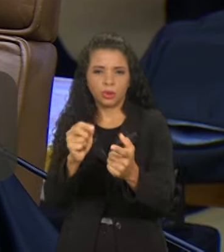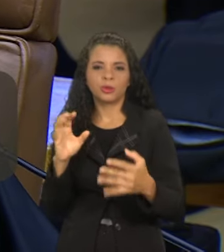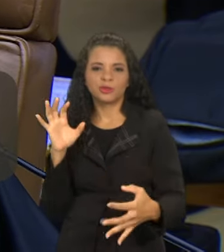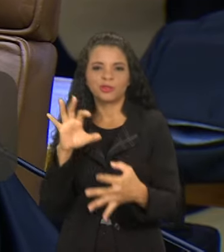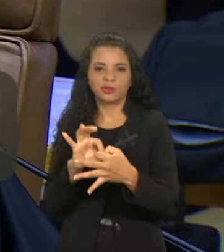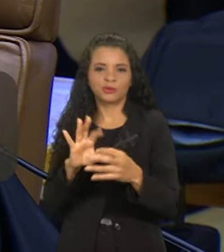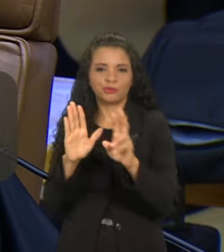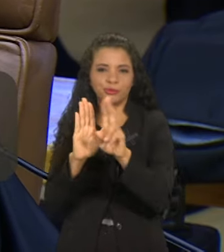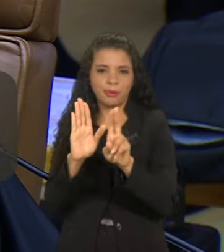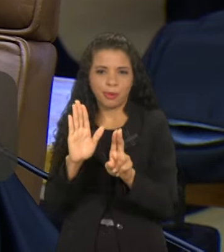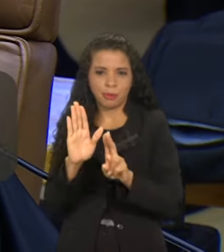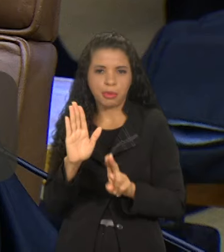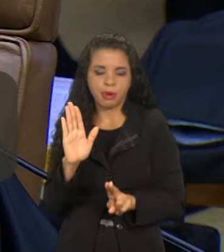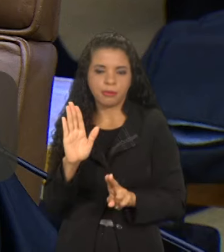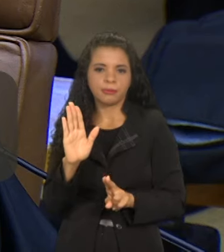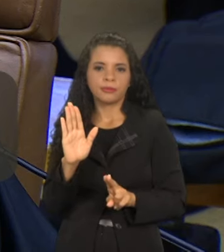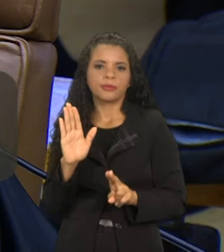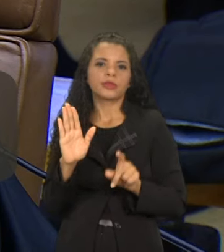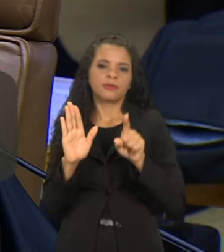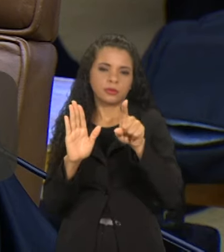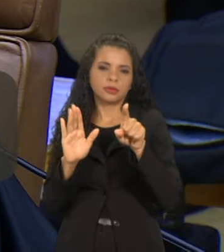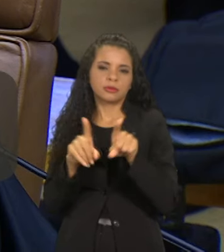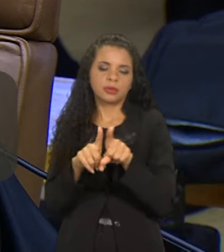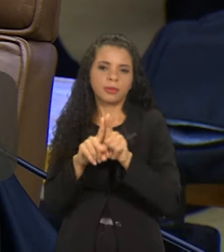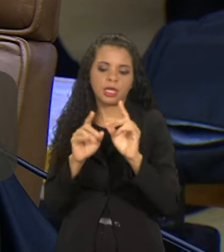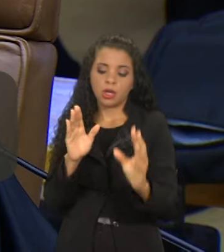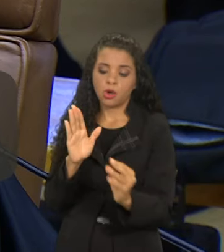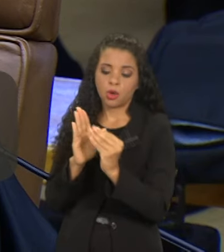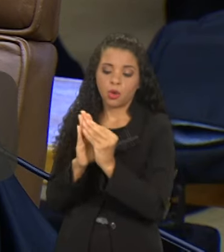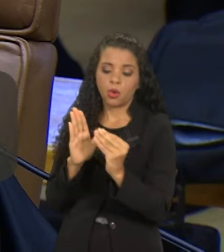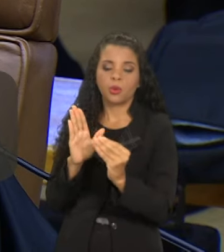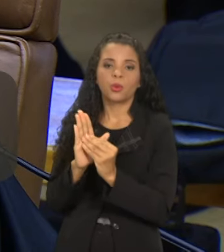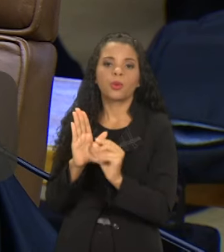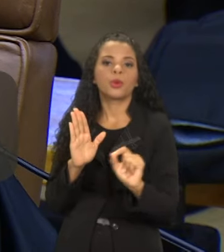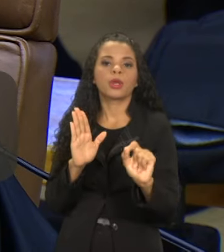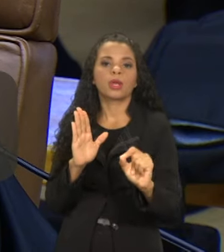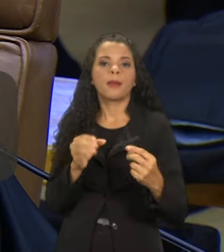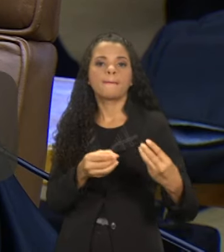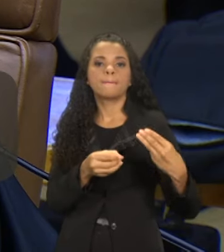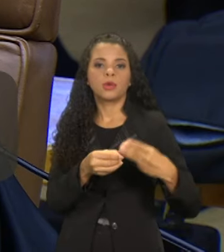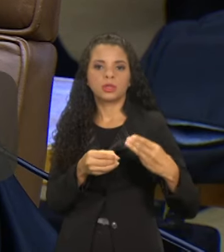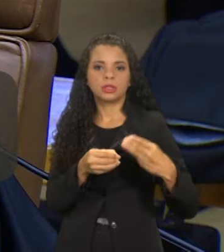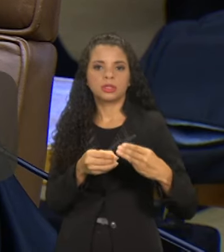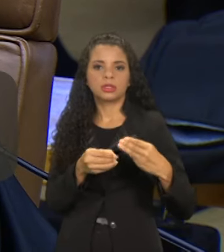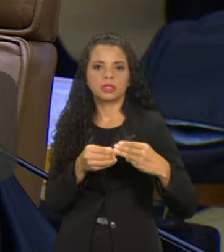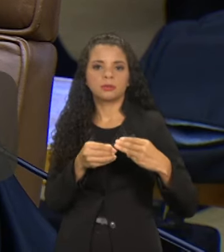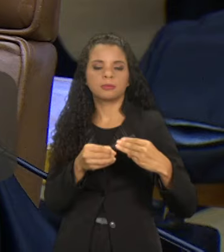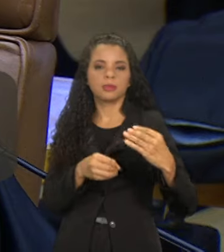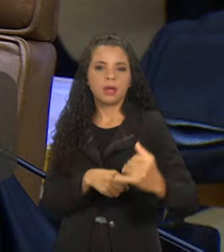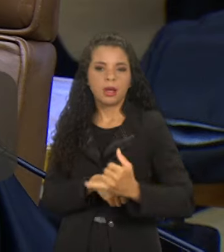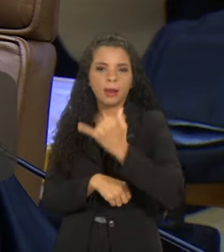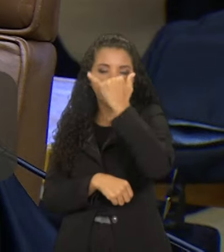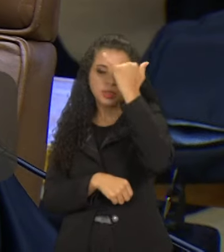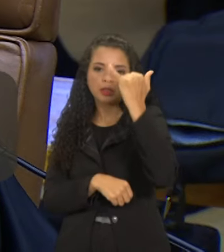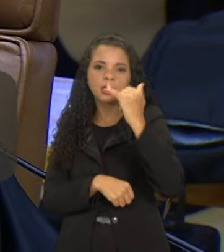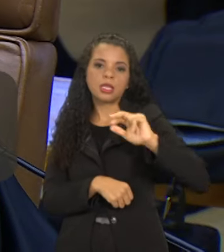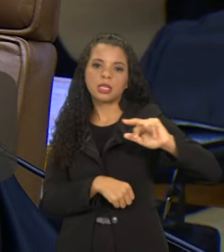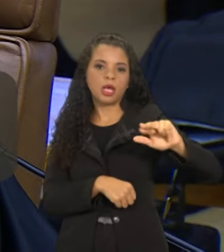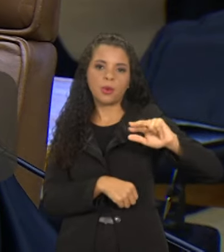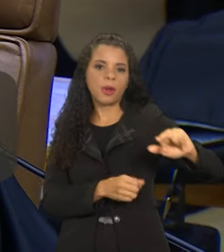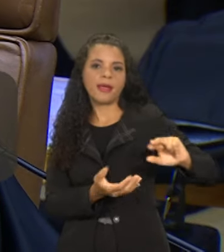aduziu, como aqui já se explicitou, que os municípios das áreas afetadas não são parte do acordo, mas